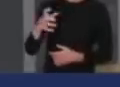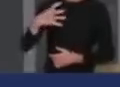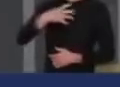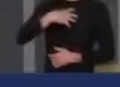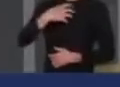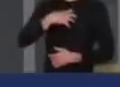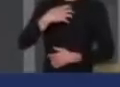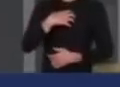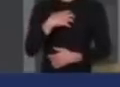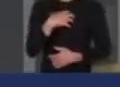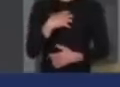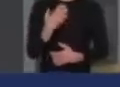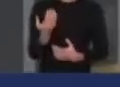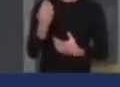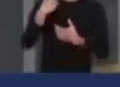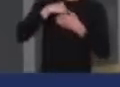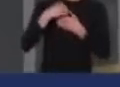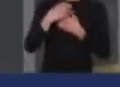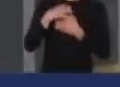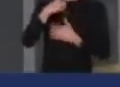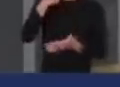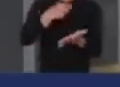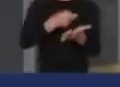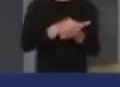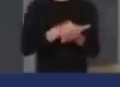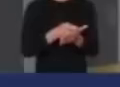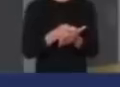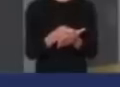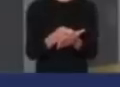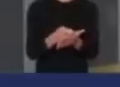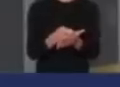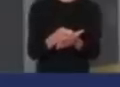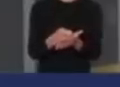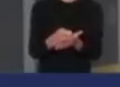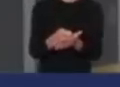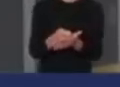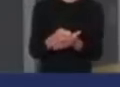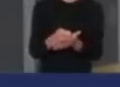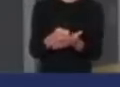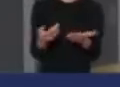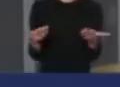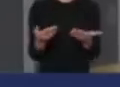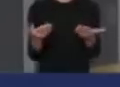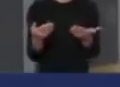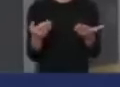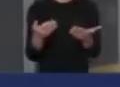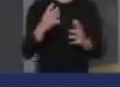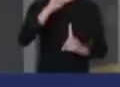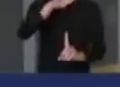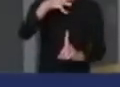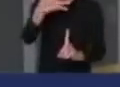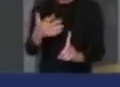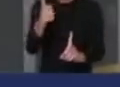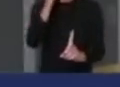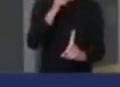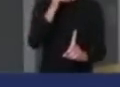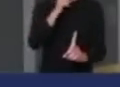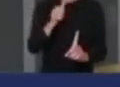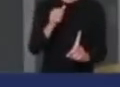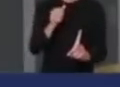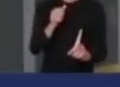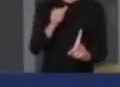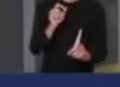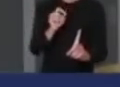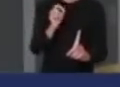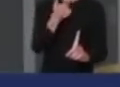triste. Pensar que há milhões de brasileiros, aqui em Minas, 1,5 milhão de mineiros, que votaram em quem tem esse tipo de discurso. Me